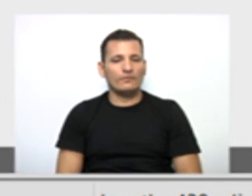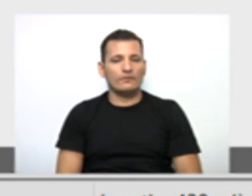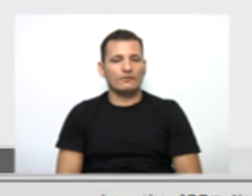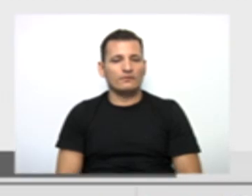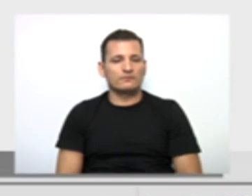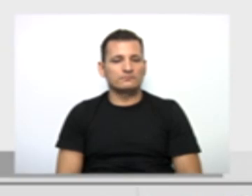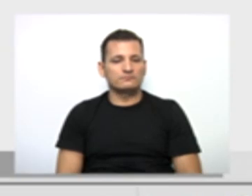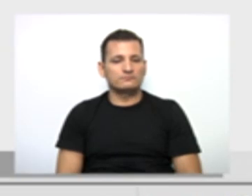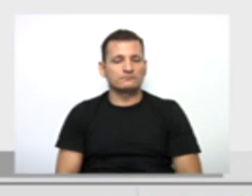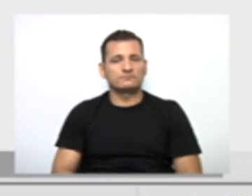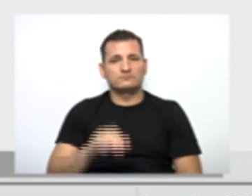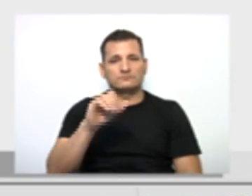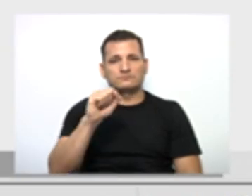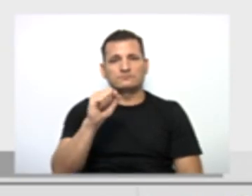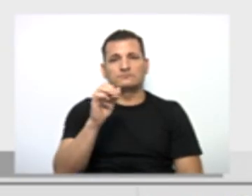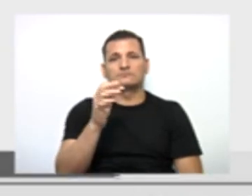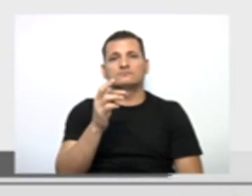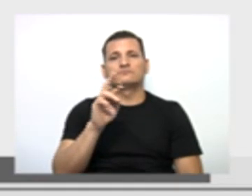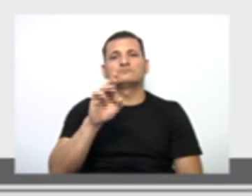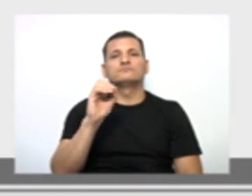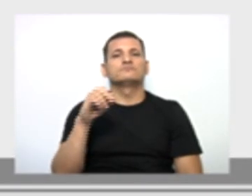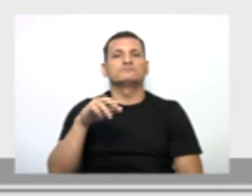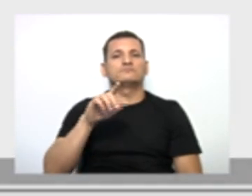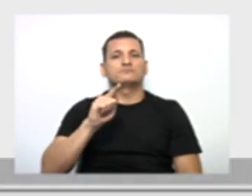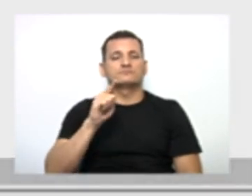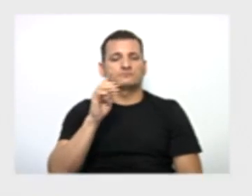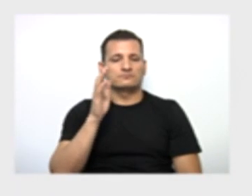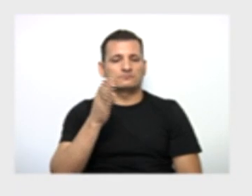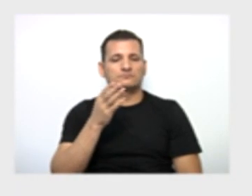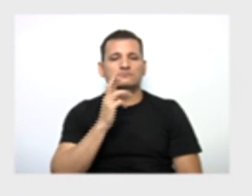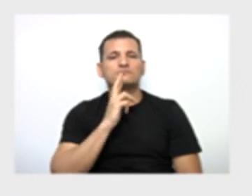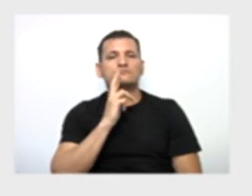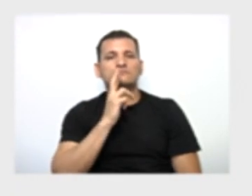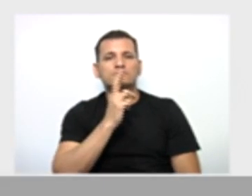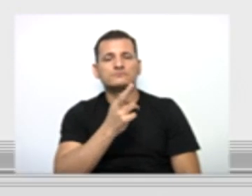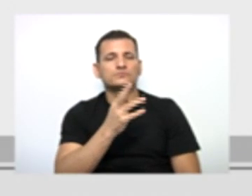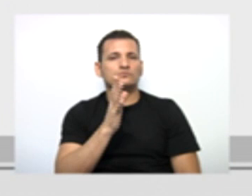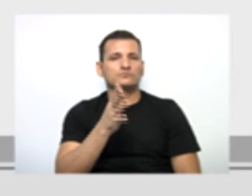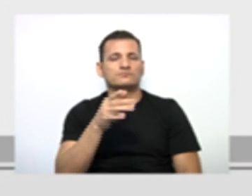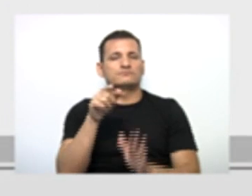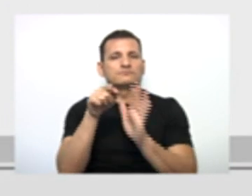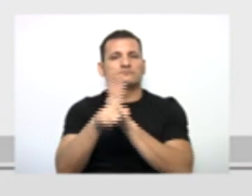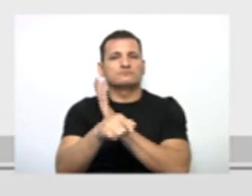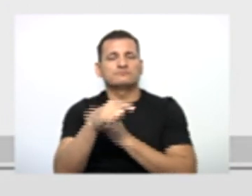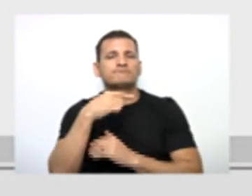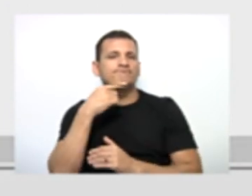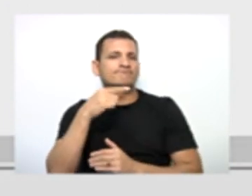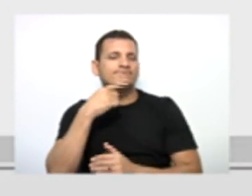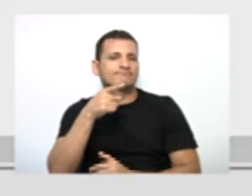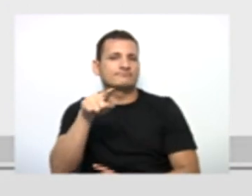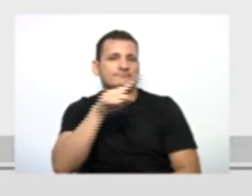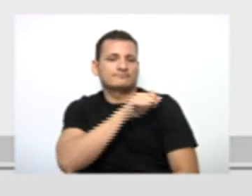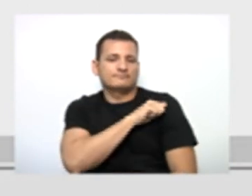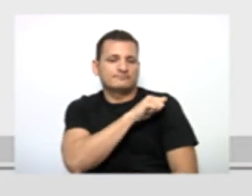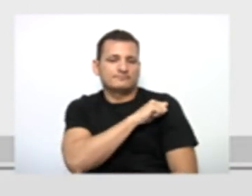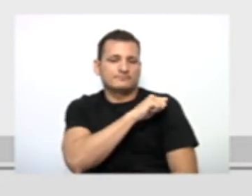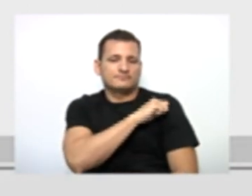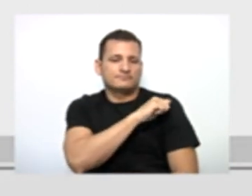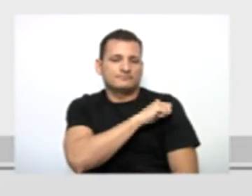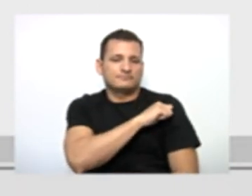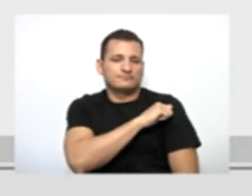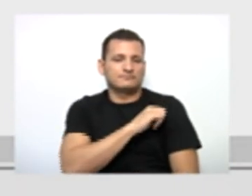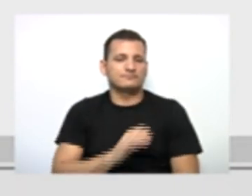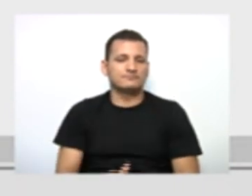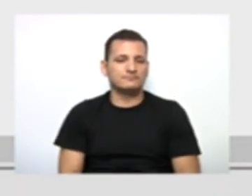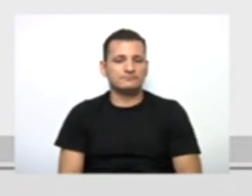caso do Strong, já está respondendo a nossa questão aí que o pessoal estava com dúvida no chat, né? Eu vou